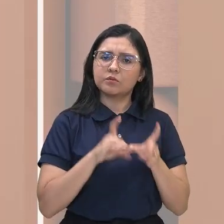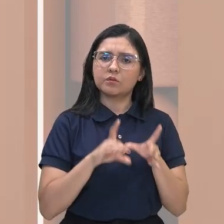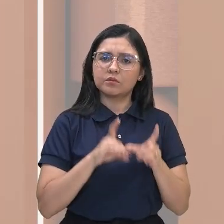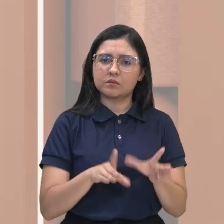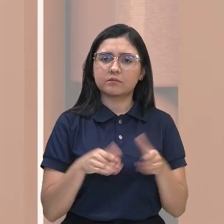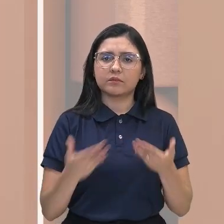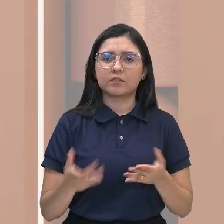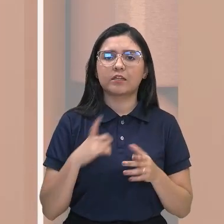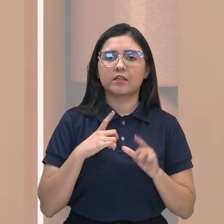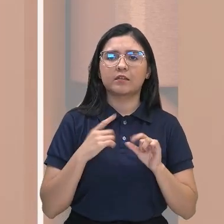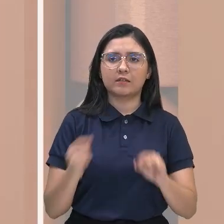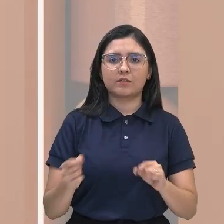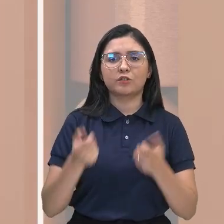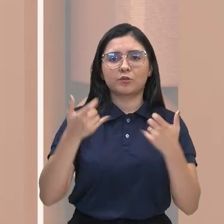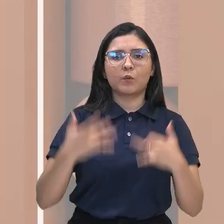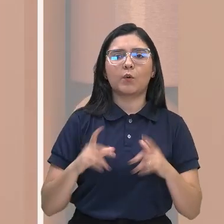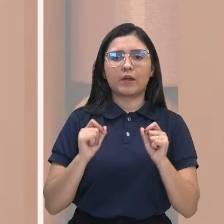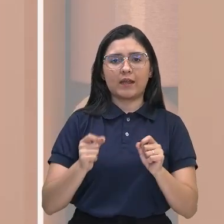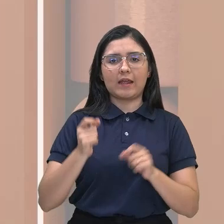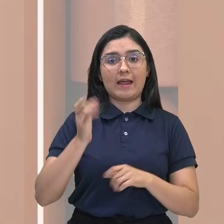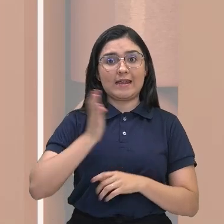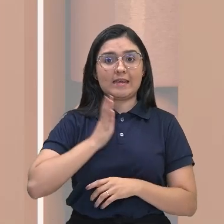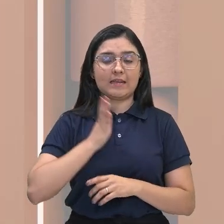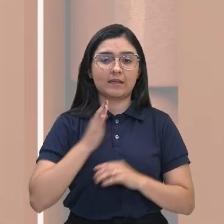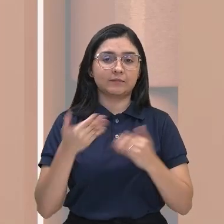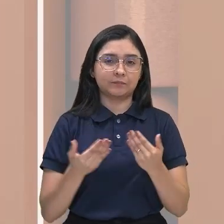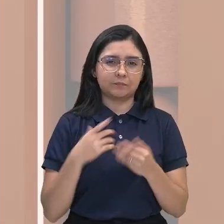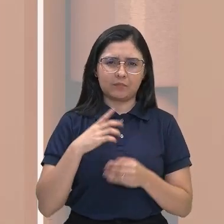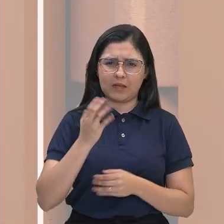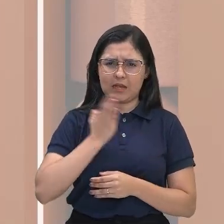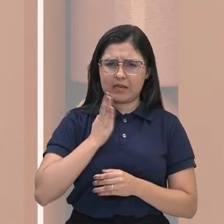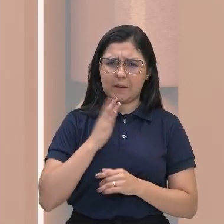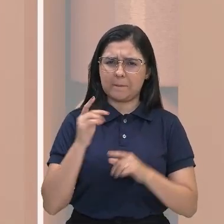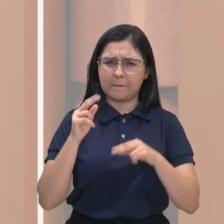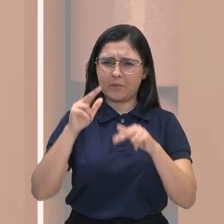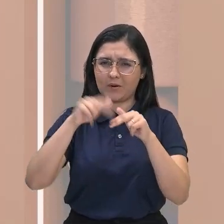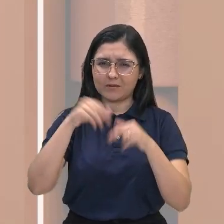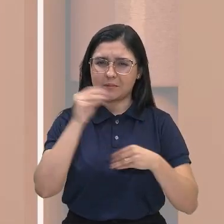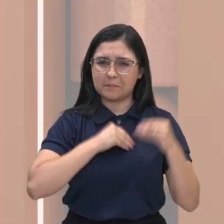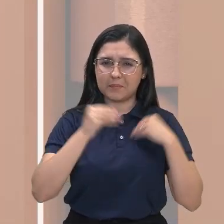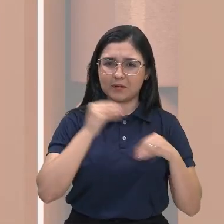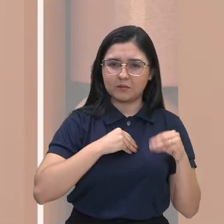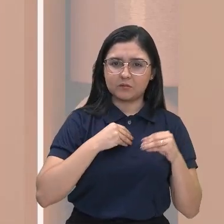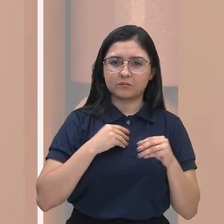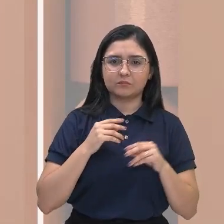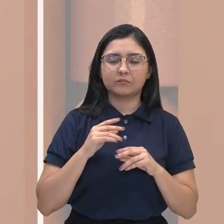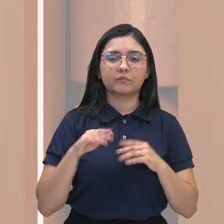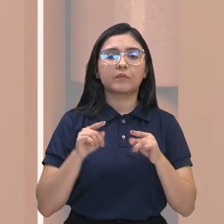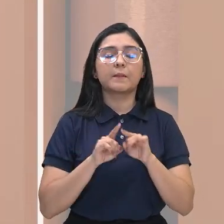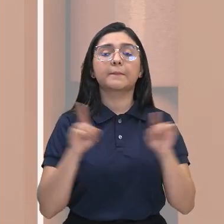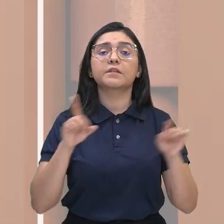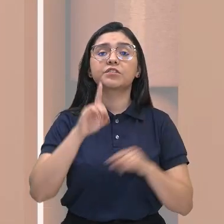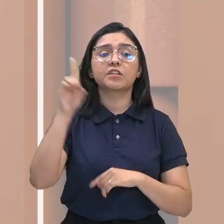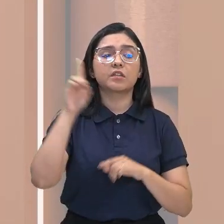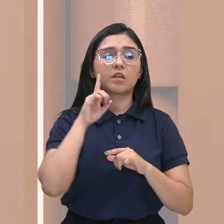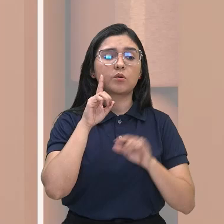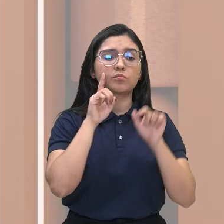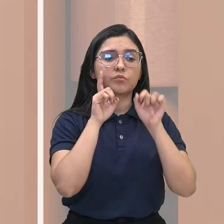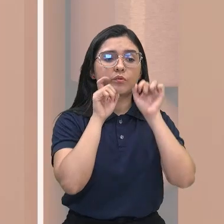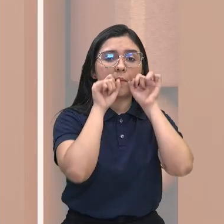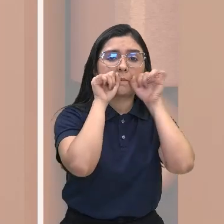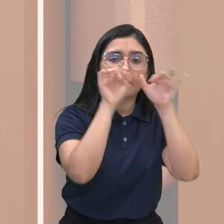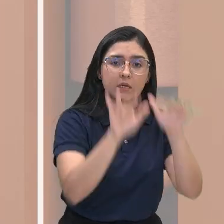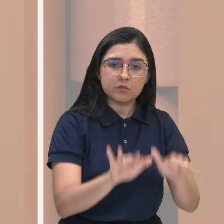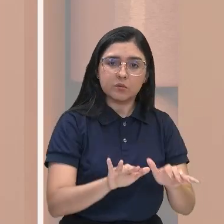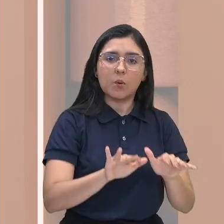sua riqueza. A pessoa dizia que era rica não porque era pecador, como a Igreja Católica falava, mas sim que Deus estava lhe abençoando com